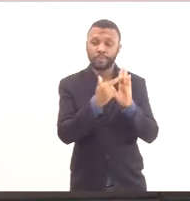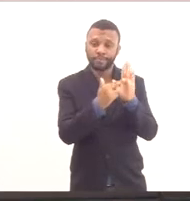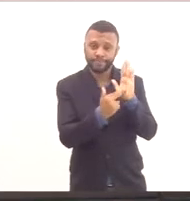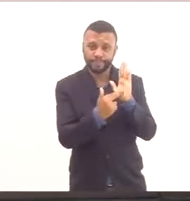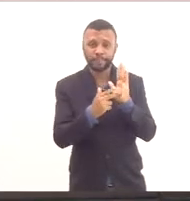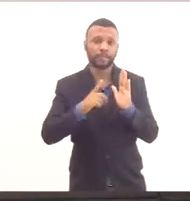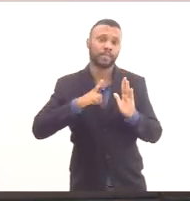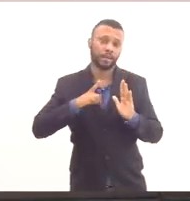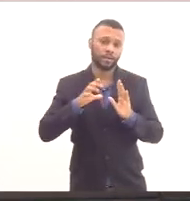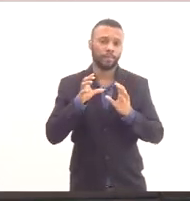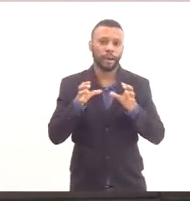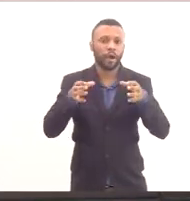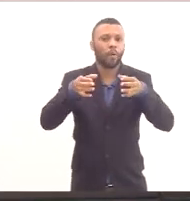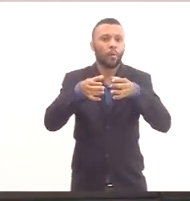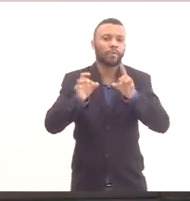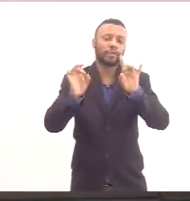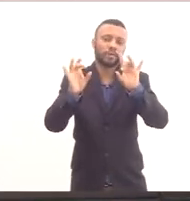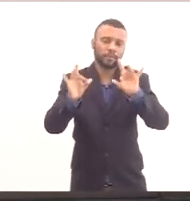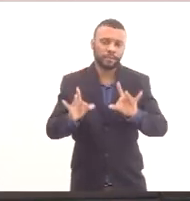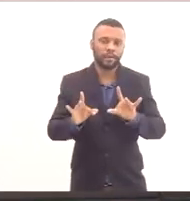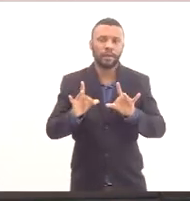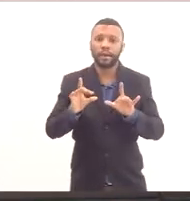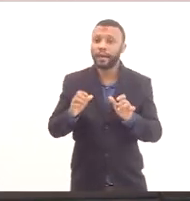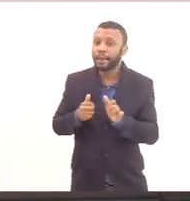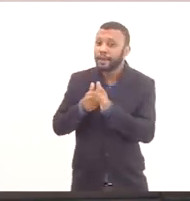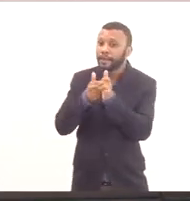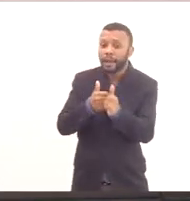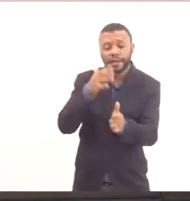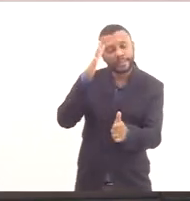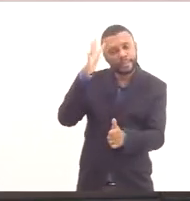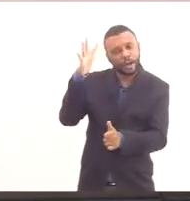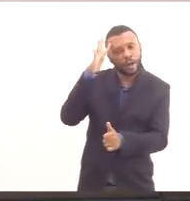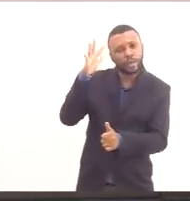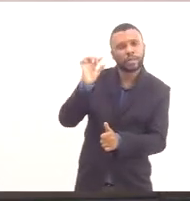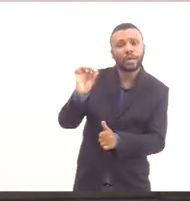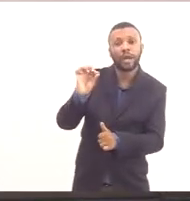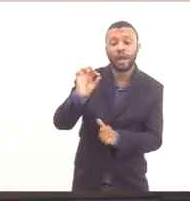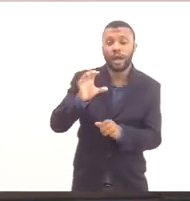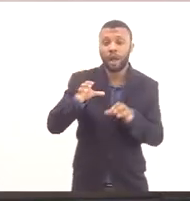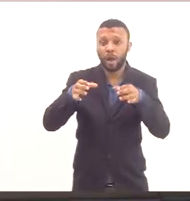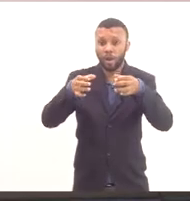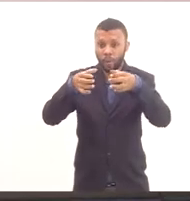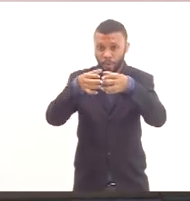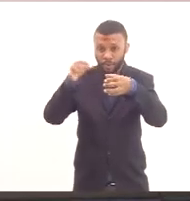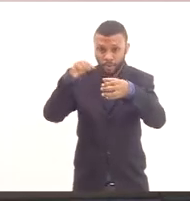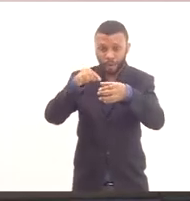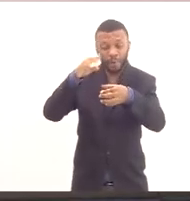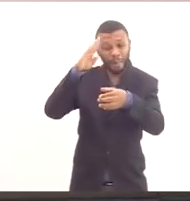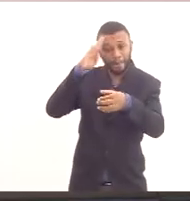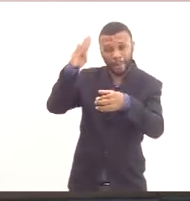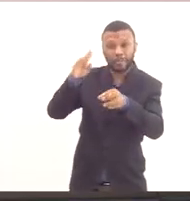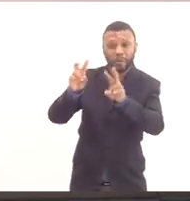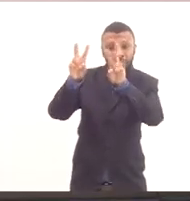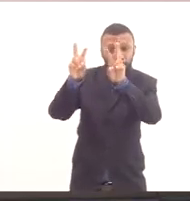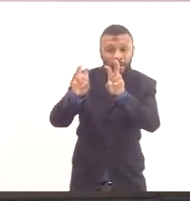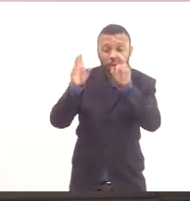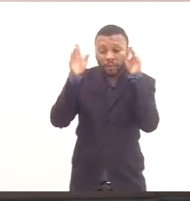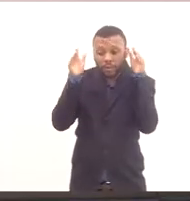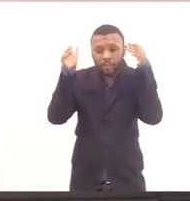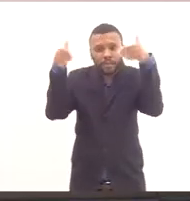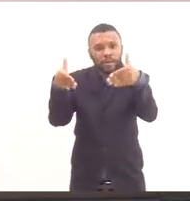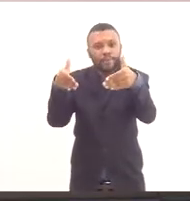comissão especial ela pressupõe que a comissão seja a autoridade máxima para tratar daquele assunto